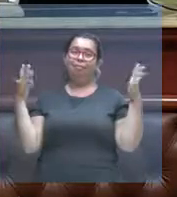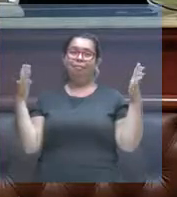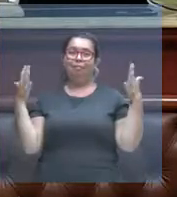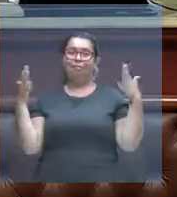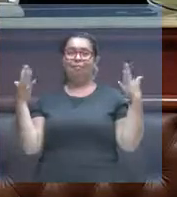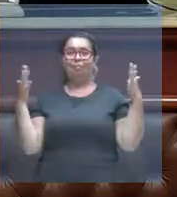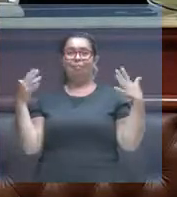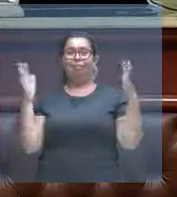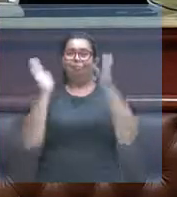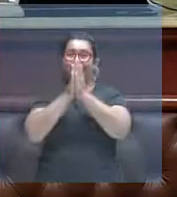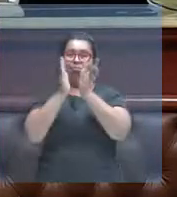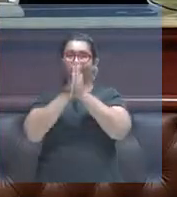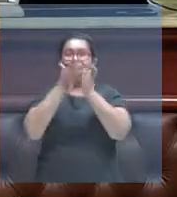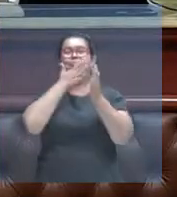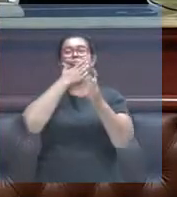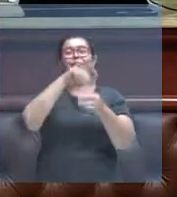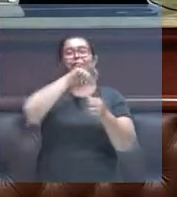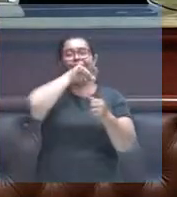parabéns pelo paizão.